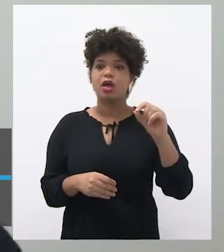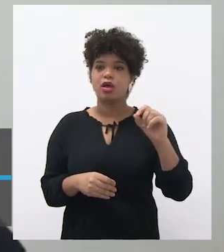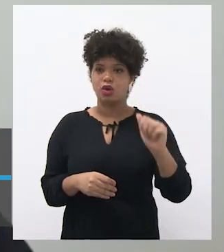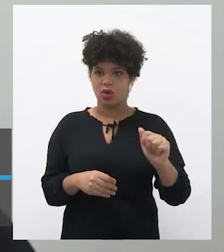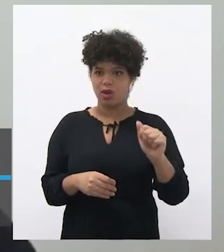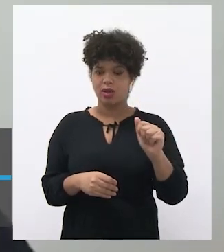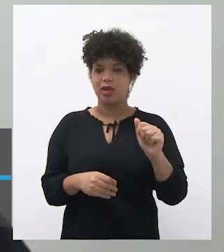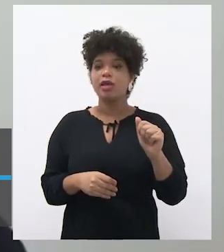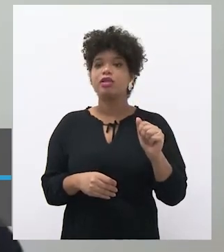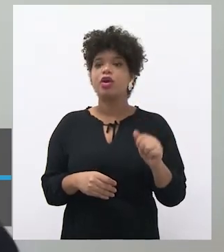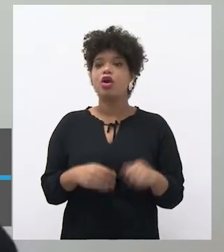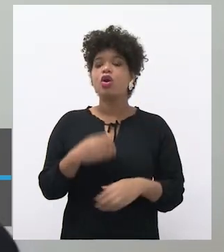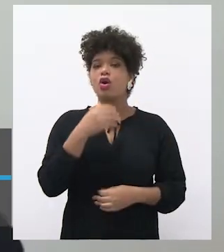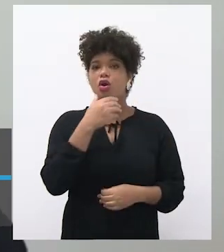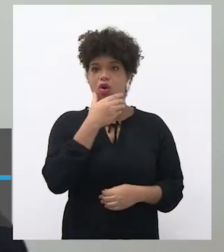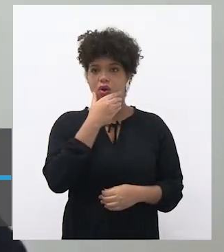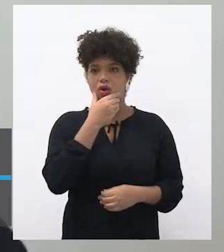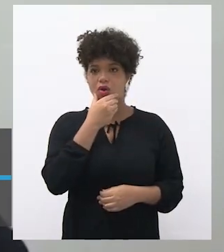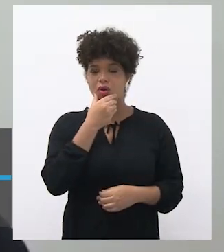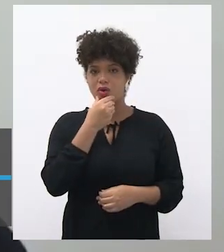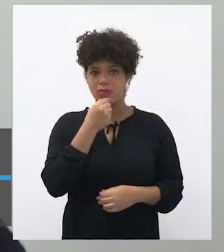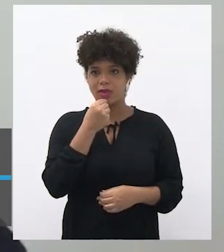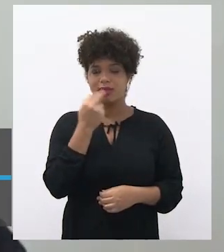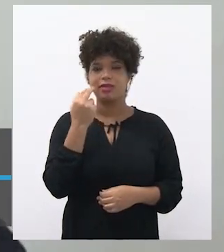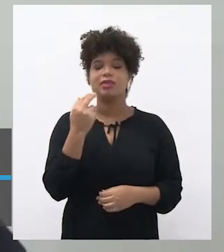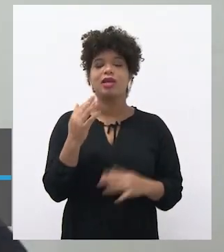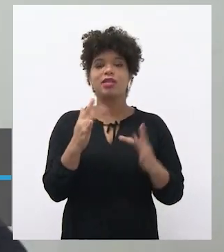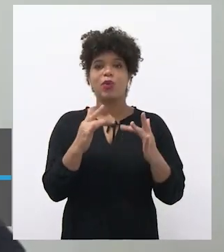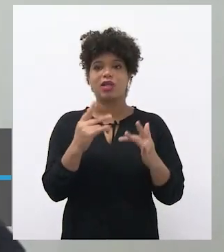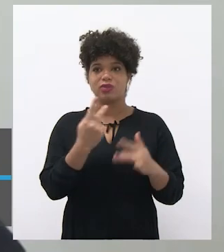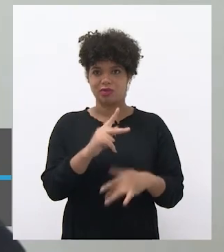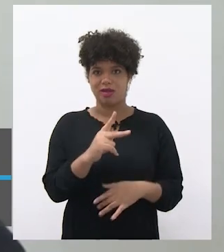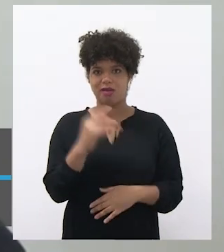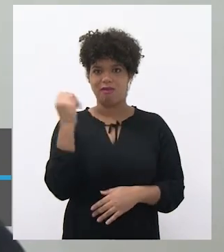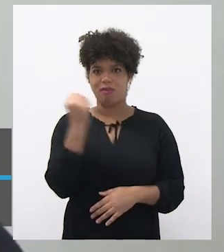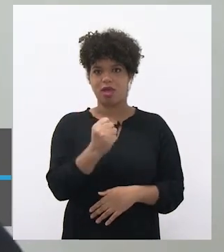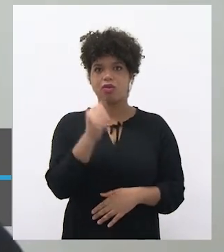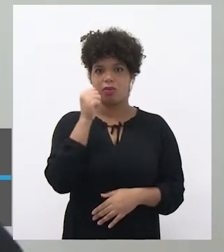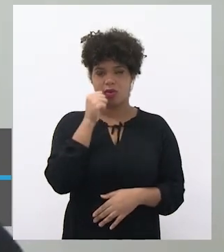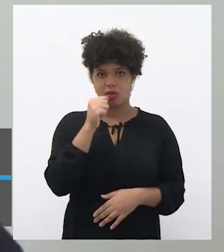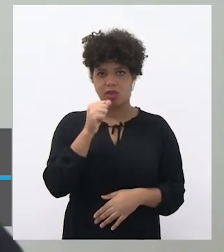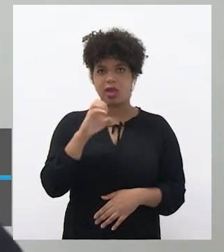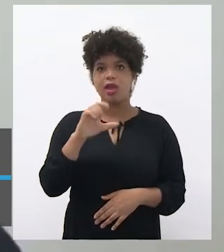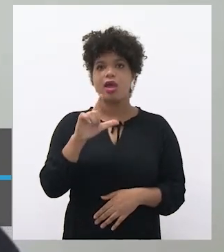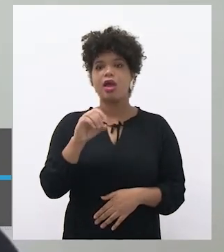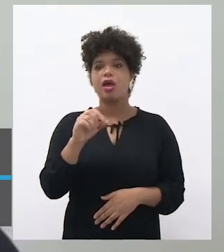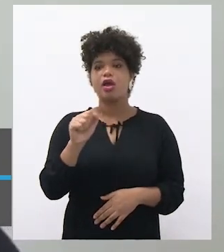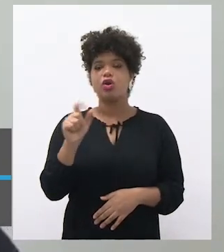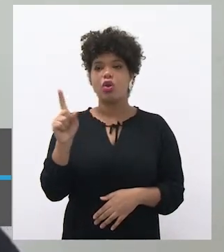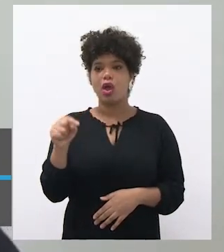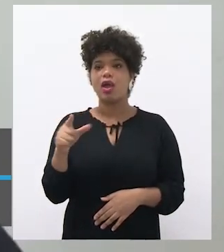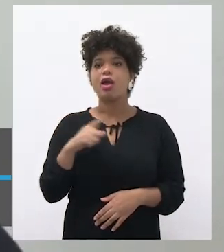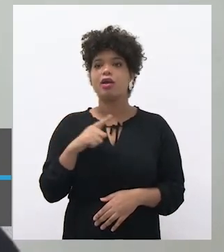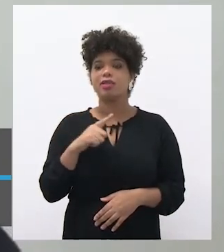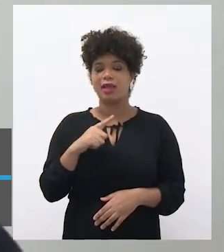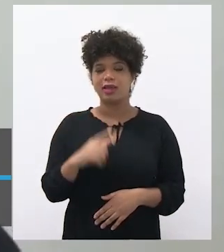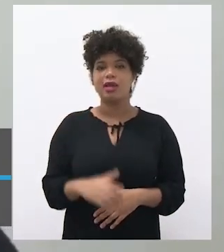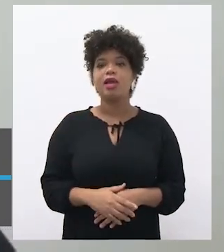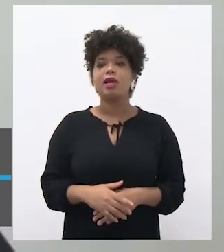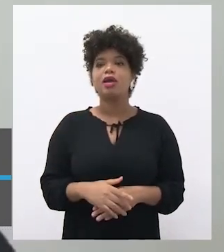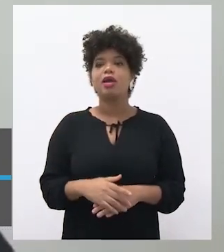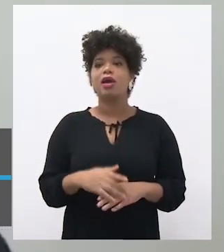né, específico, mas ela pode caracterizar, mas ela pode ser uma espécie de violência psicológica, a depender do modo como ela é